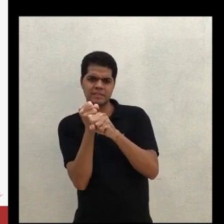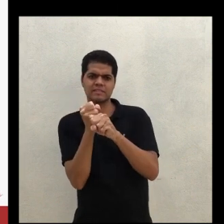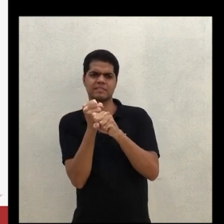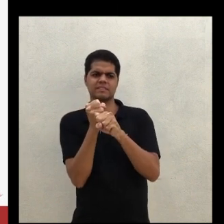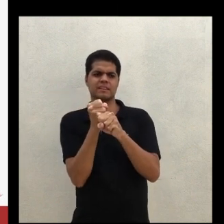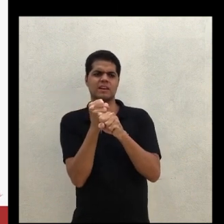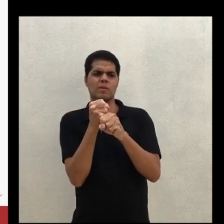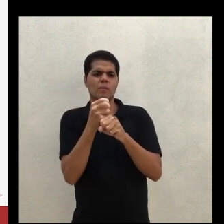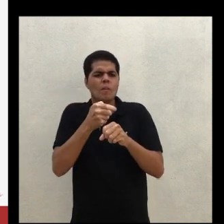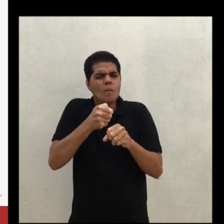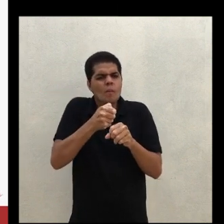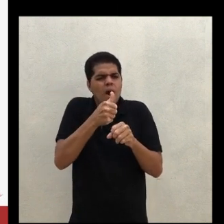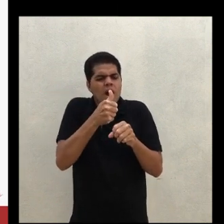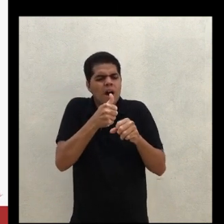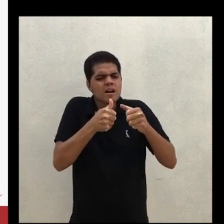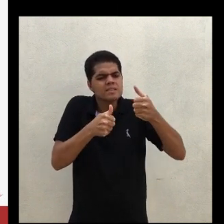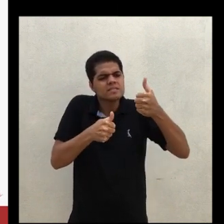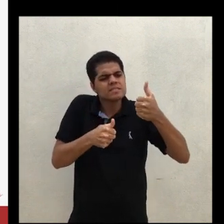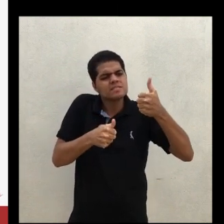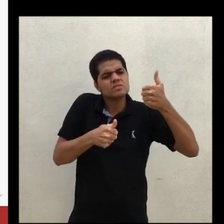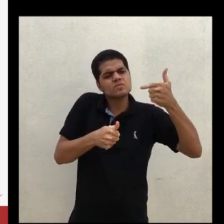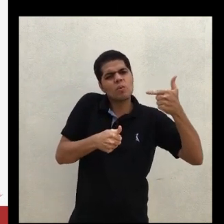ele já tem 11 meses,